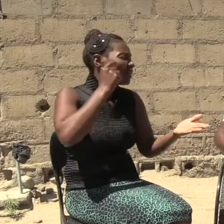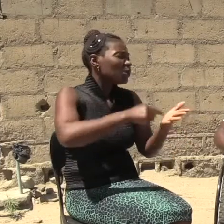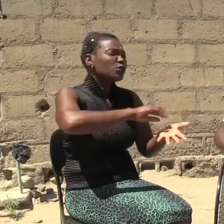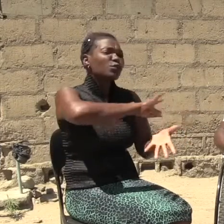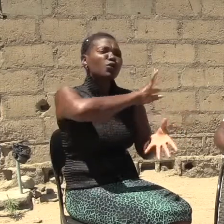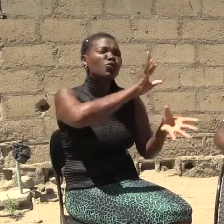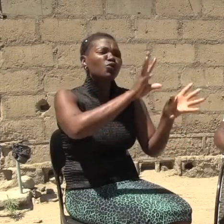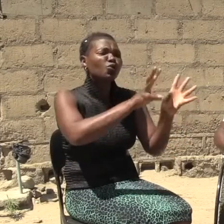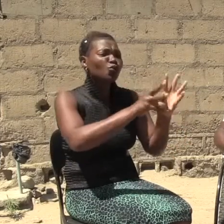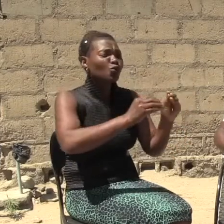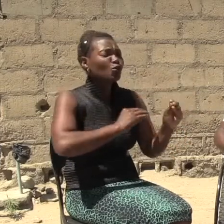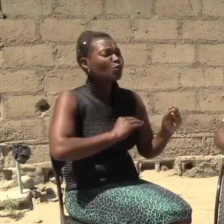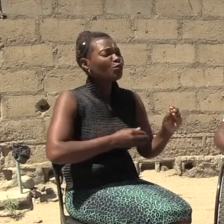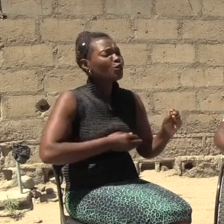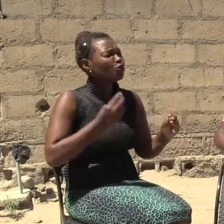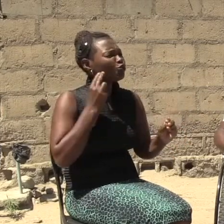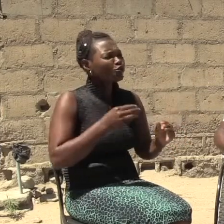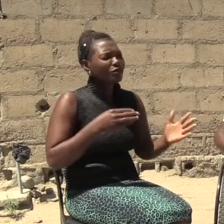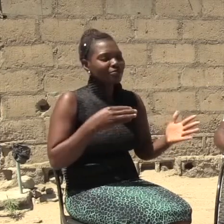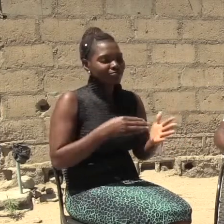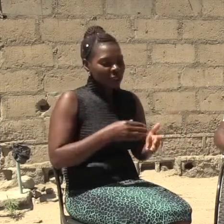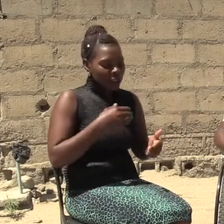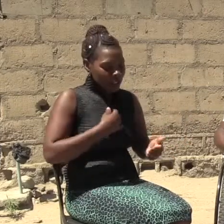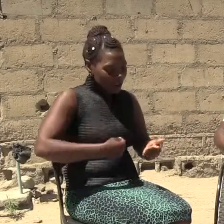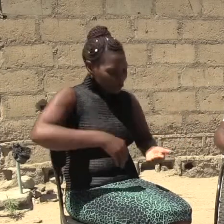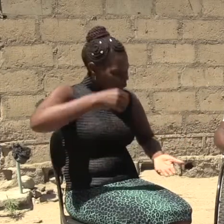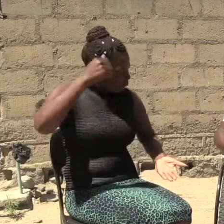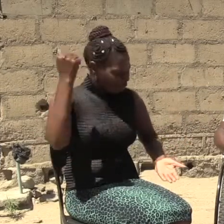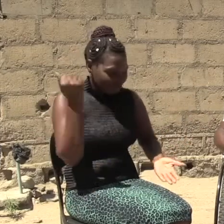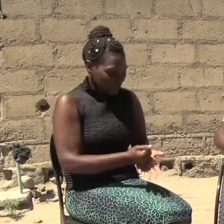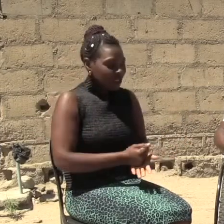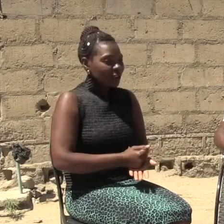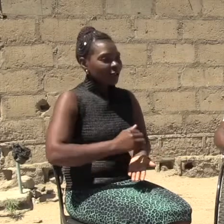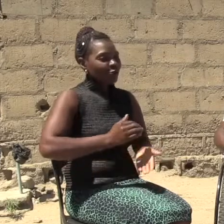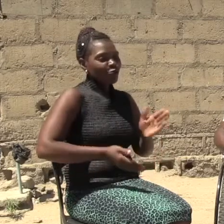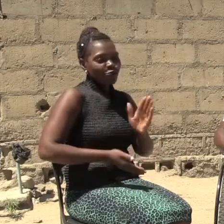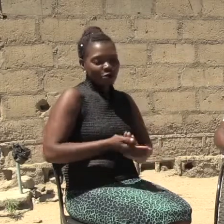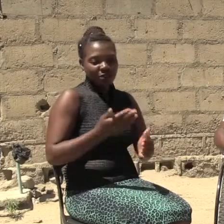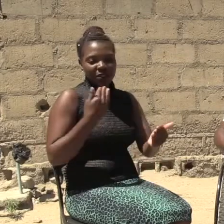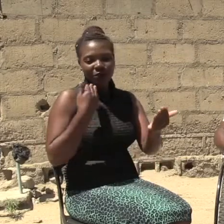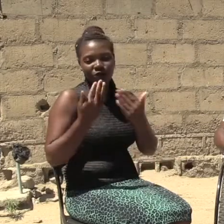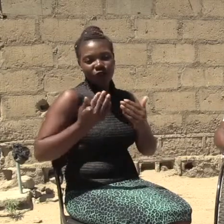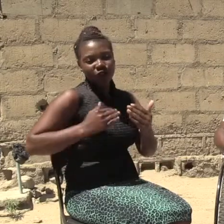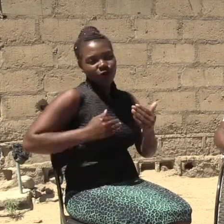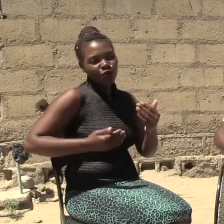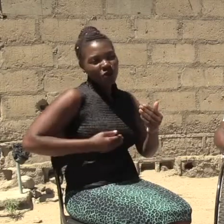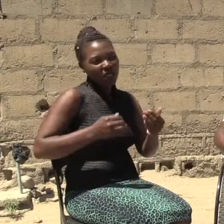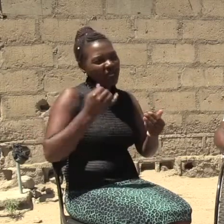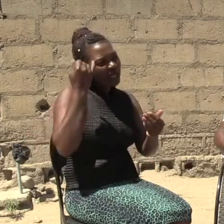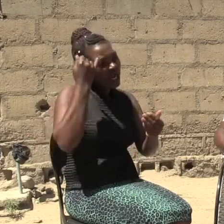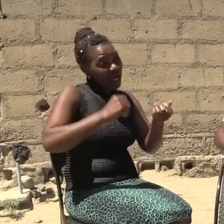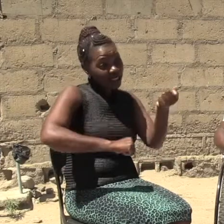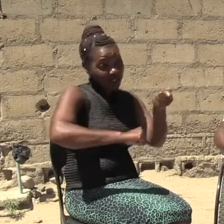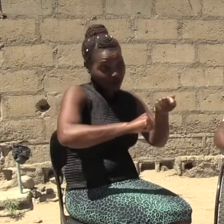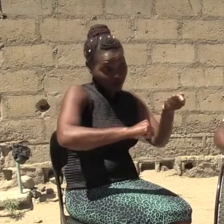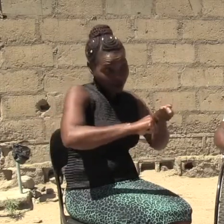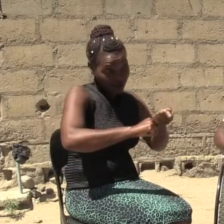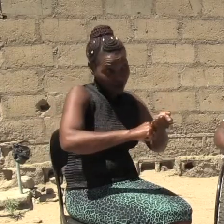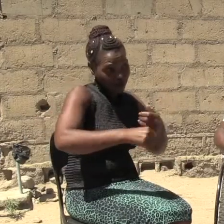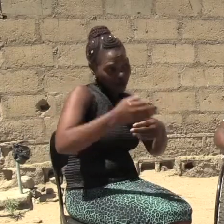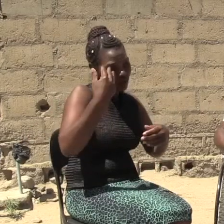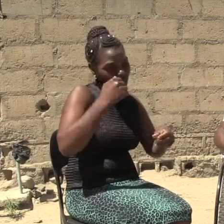surda. Então decidi conversar com várias mulheres surdas para criarmos uma associação.